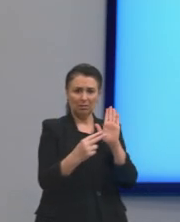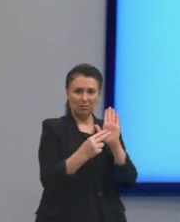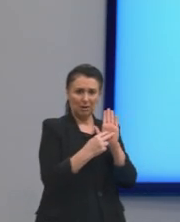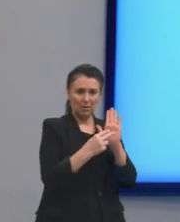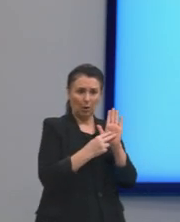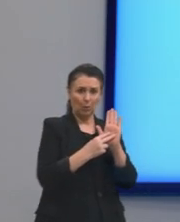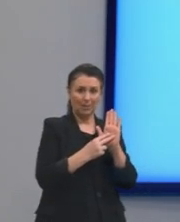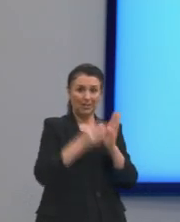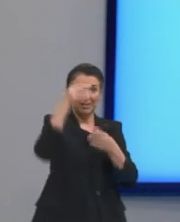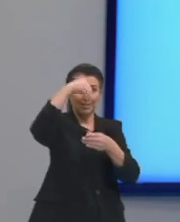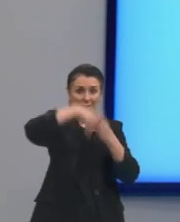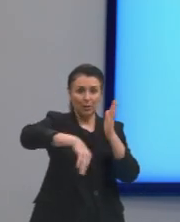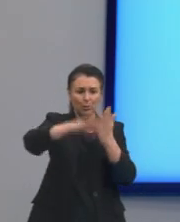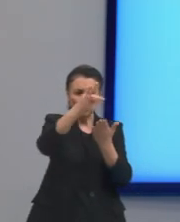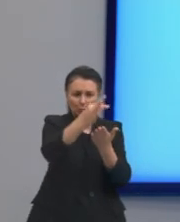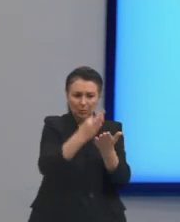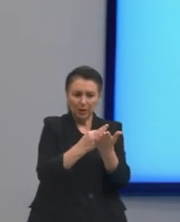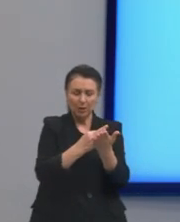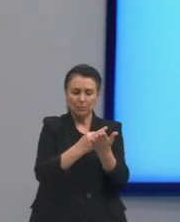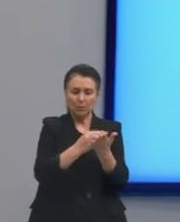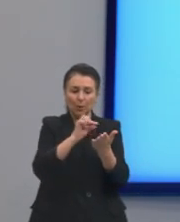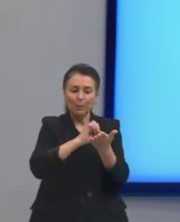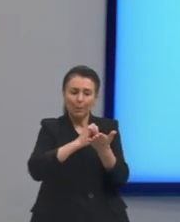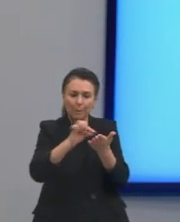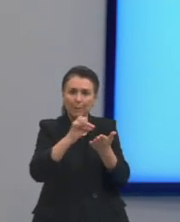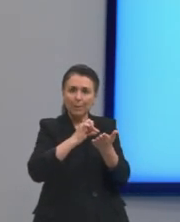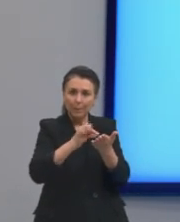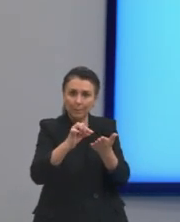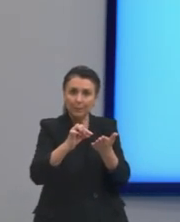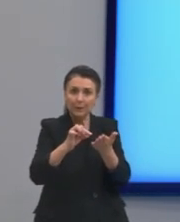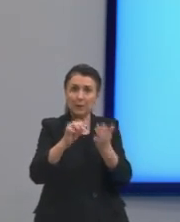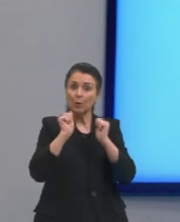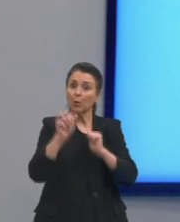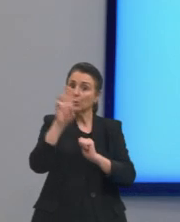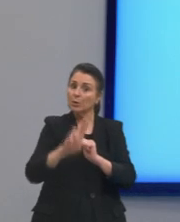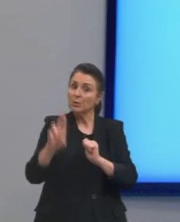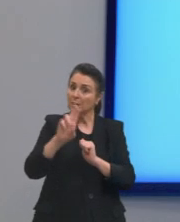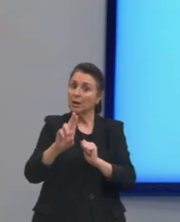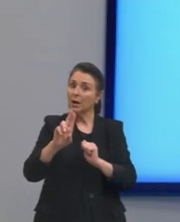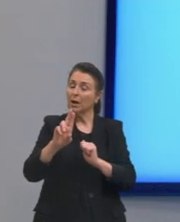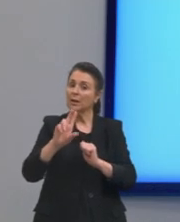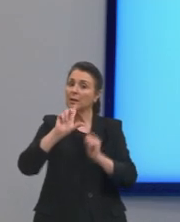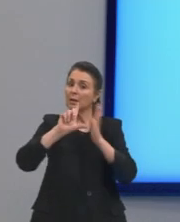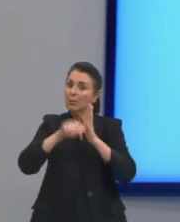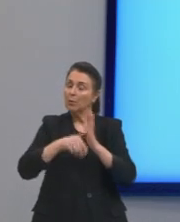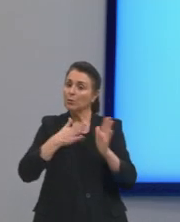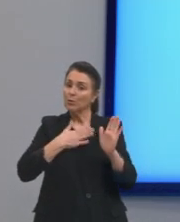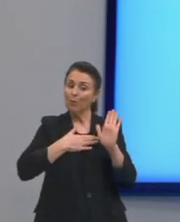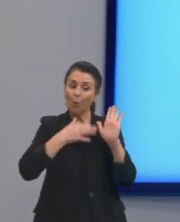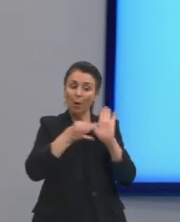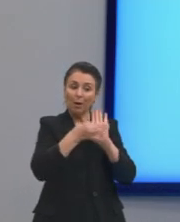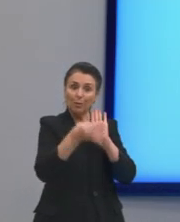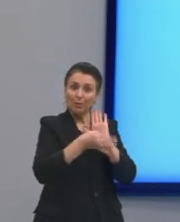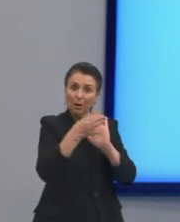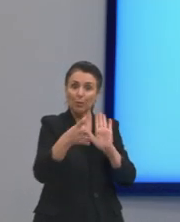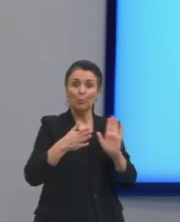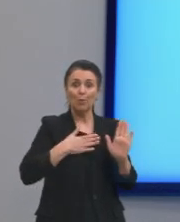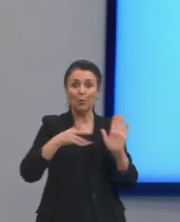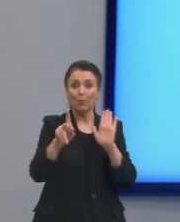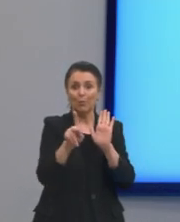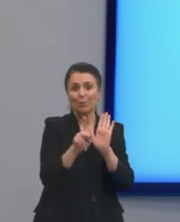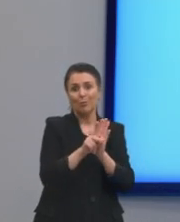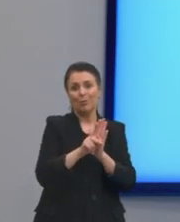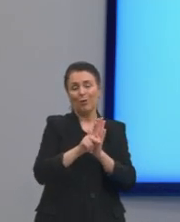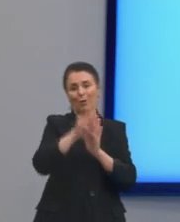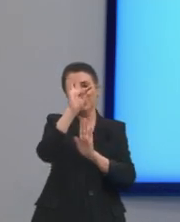específica desse texto eu vou marcar eu vou destacar para que eu possa usar esse dentro do meu argumento depois no texto né na minha